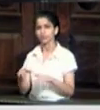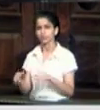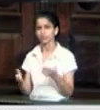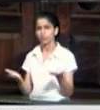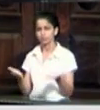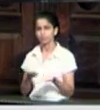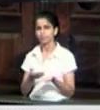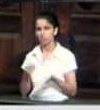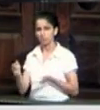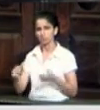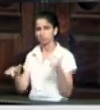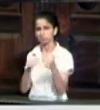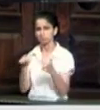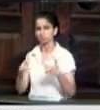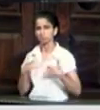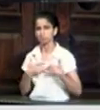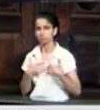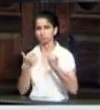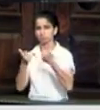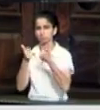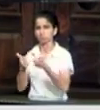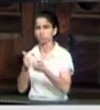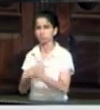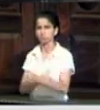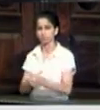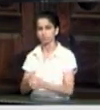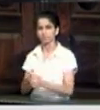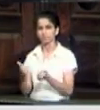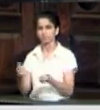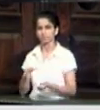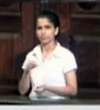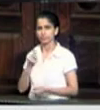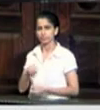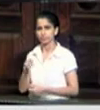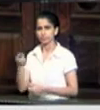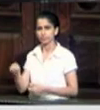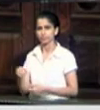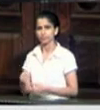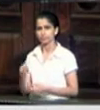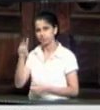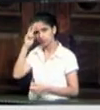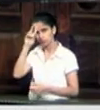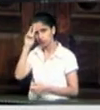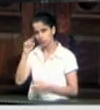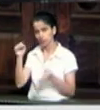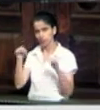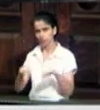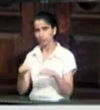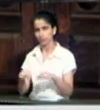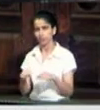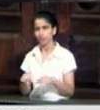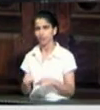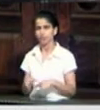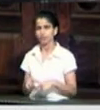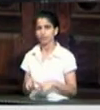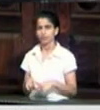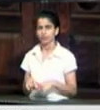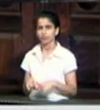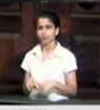sua competência e sua dedicação à Polícia Militar. Ele nos lembrava que hoje